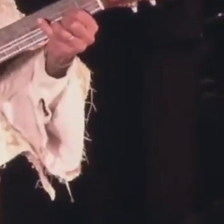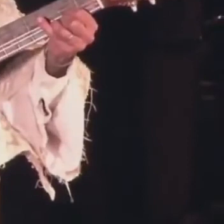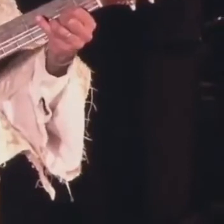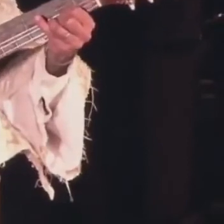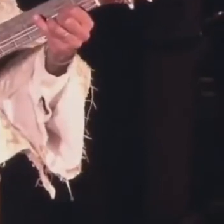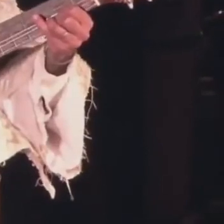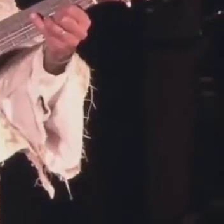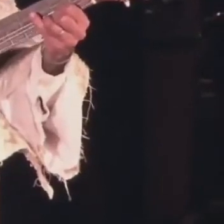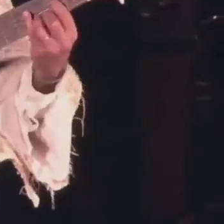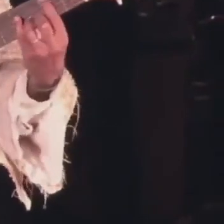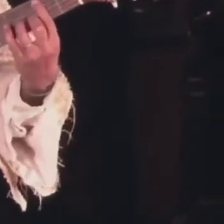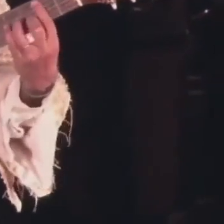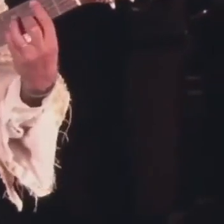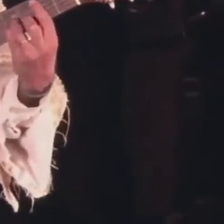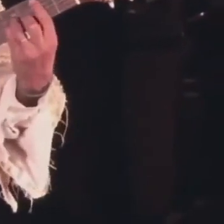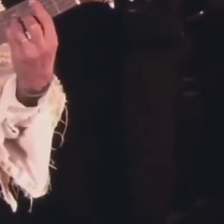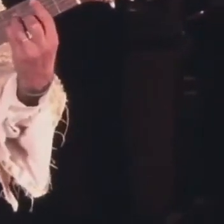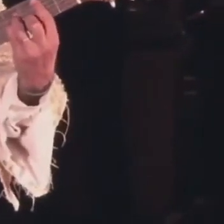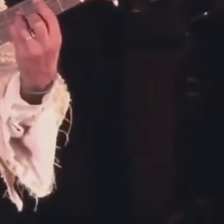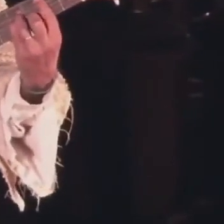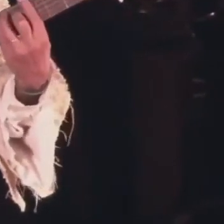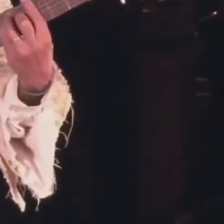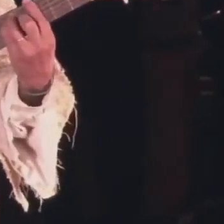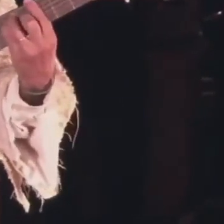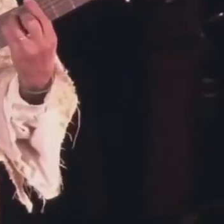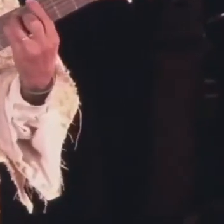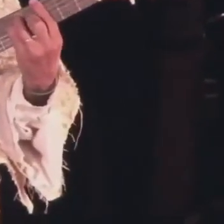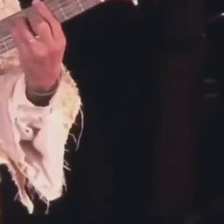non ho più pensato a te.